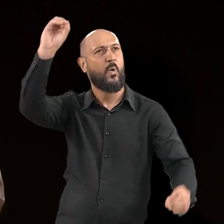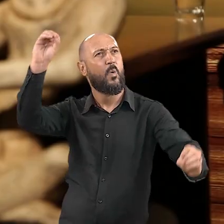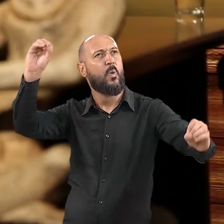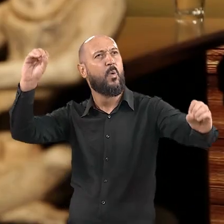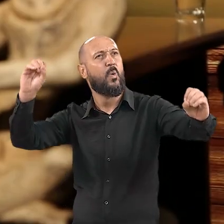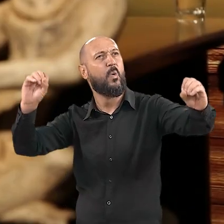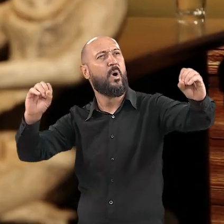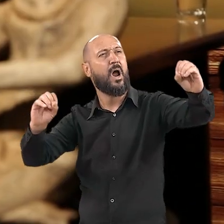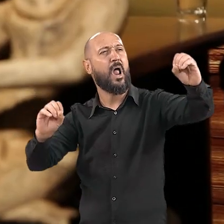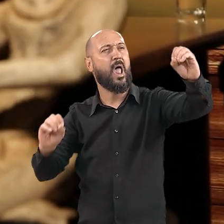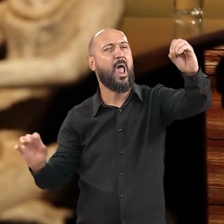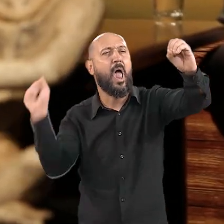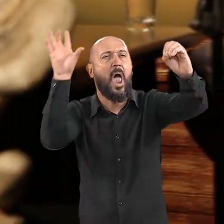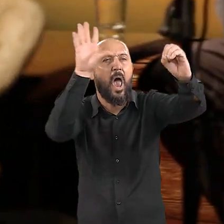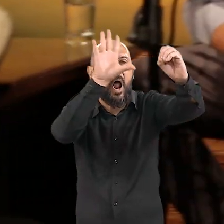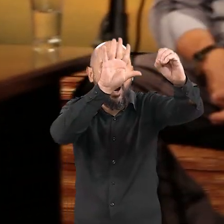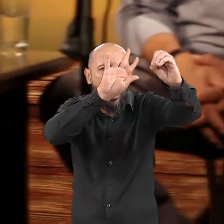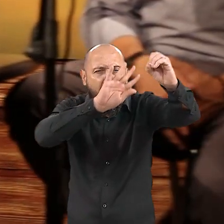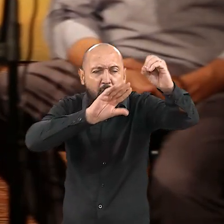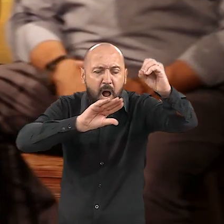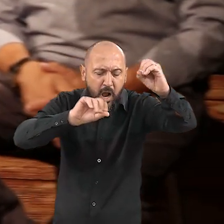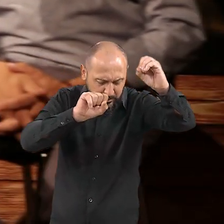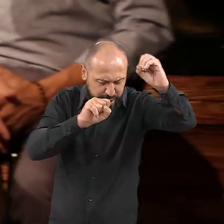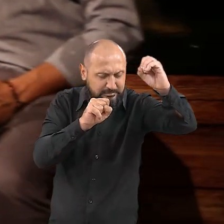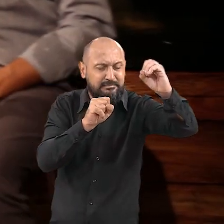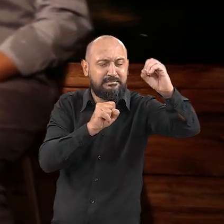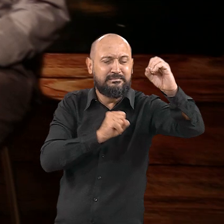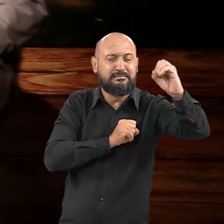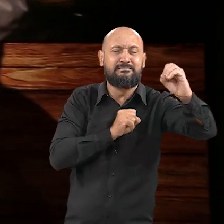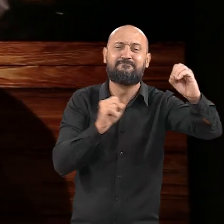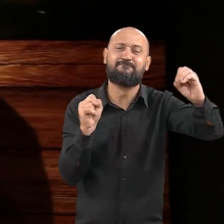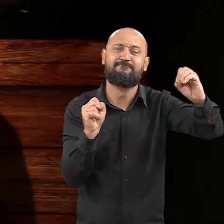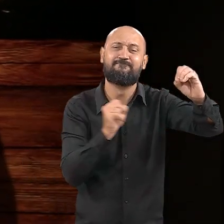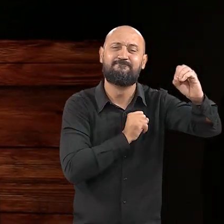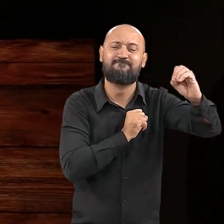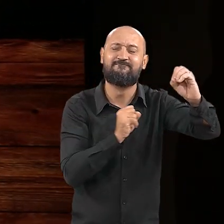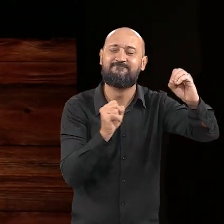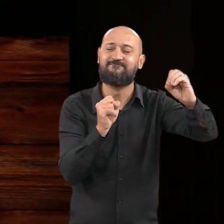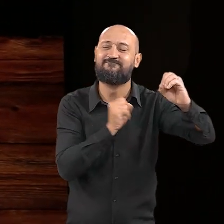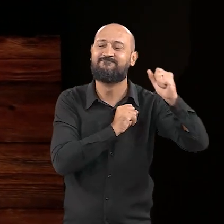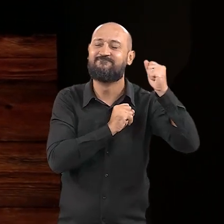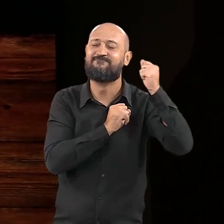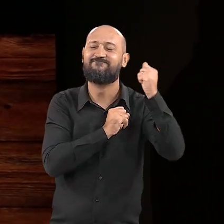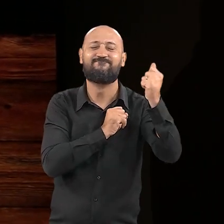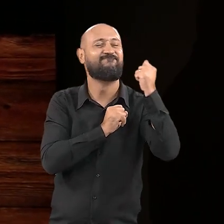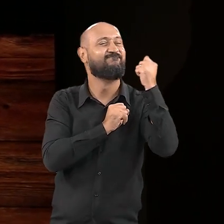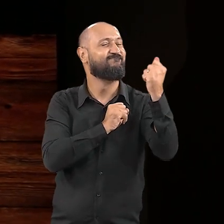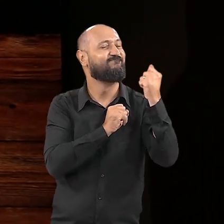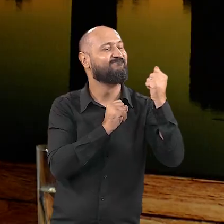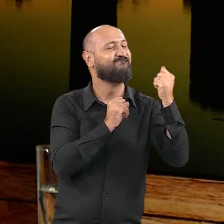a lua escurece, o coração gela.